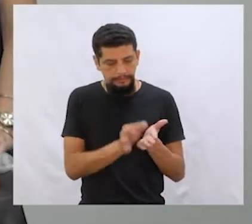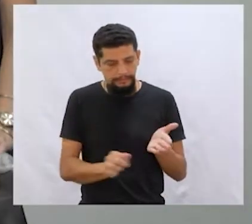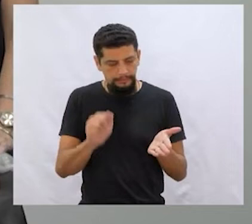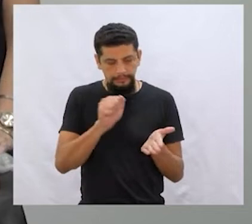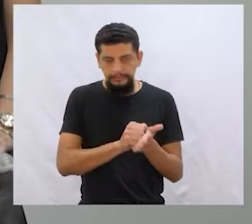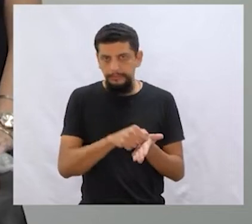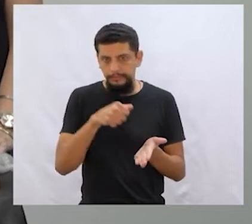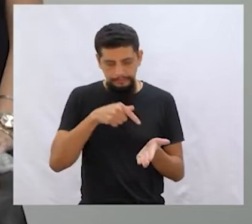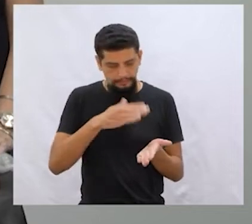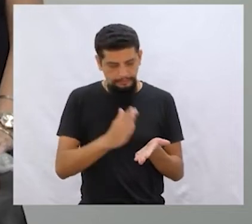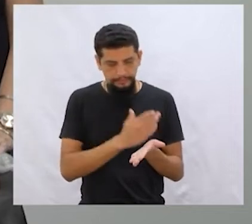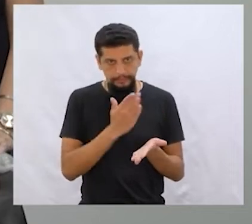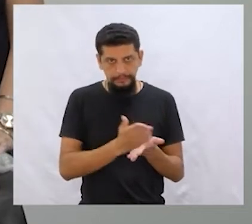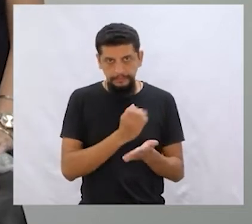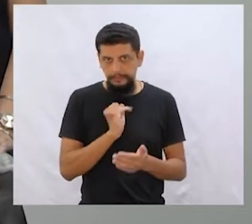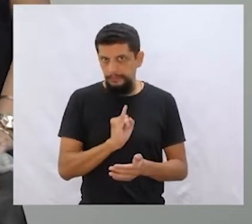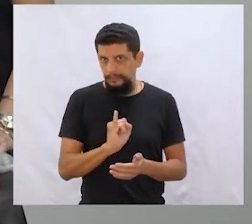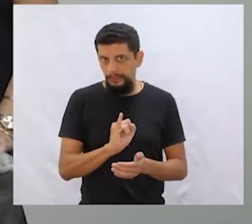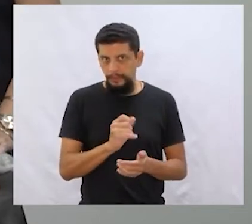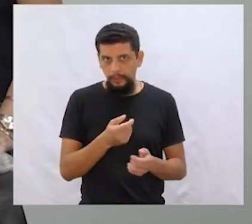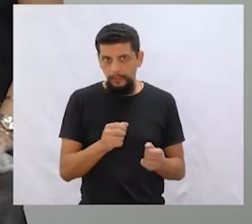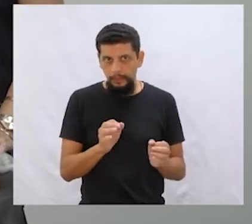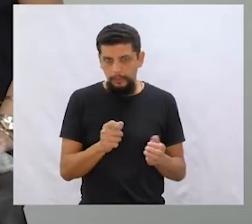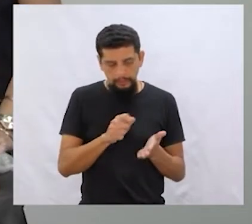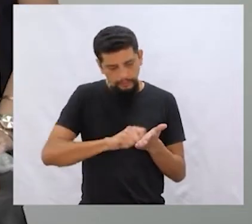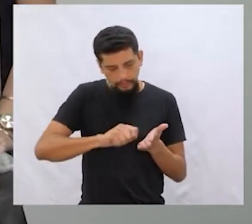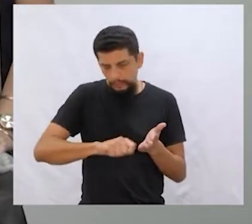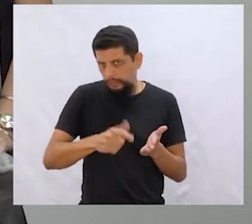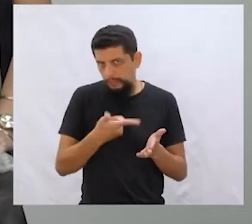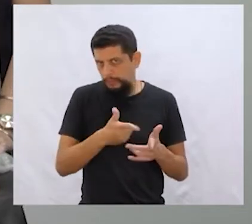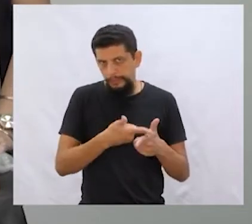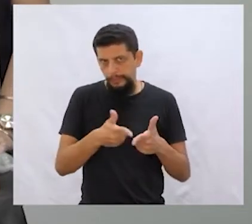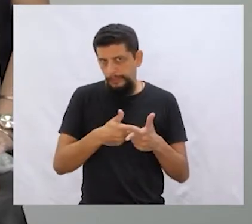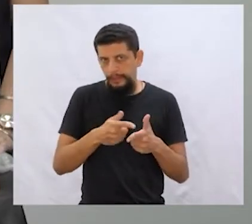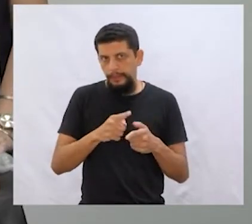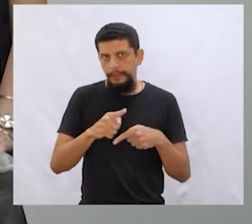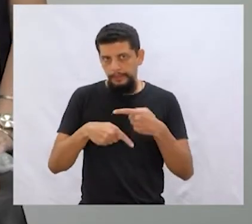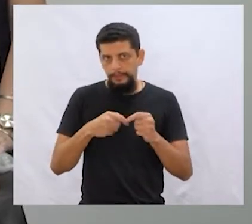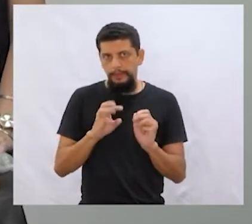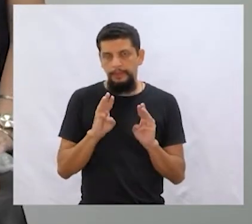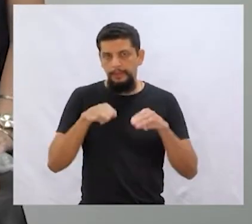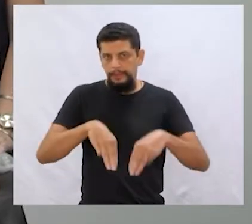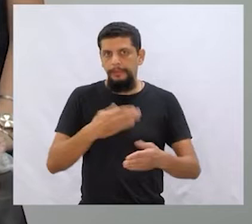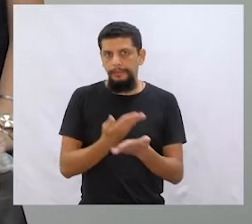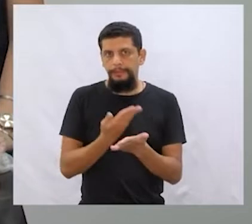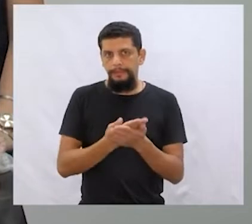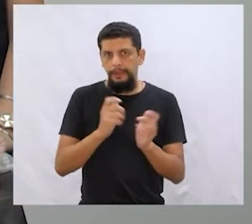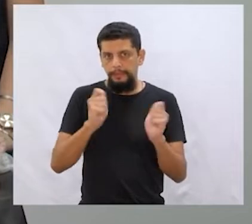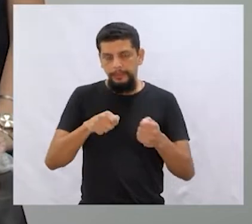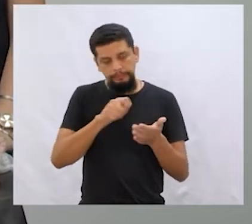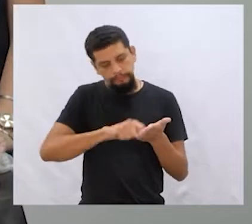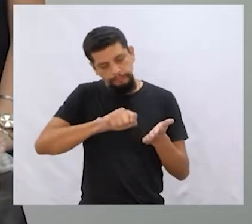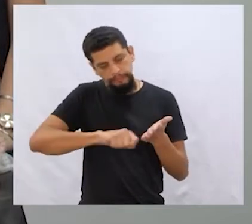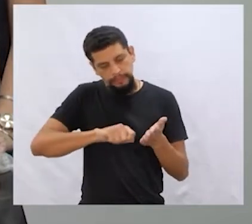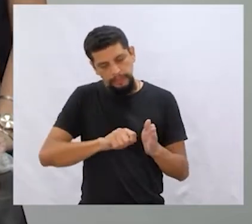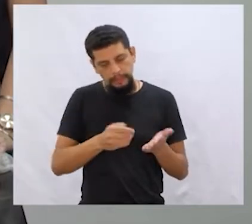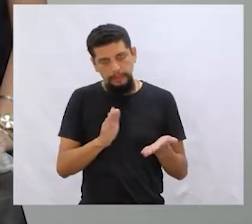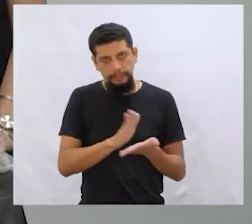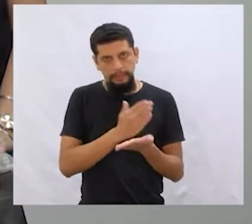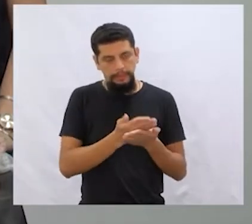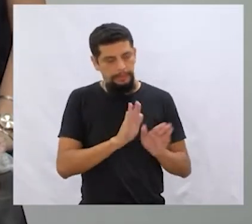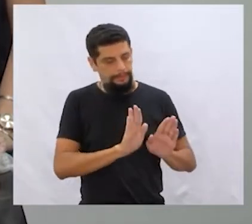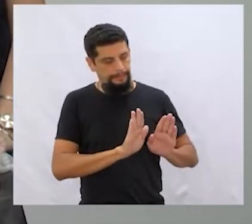Fizeram um registro no caderno. Se não terminaram, não tem problema, pode terminar no final da aula, certo? Então agora